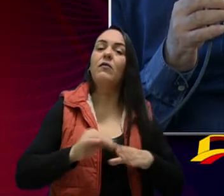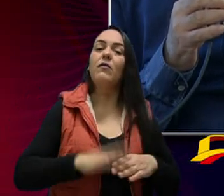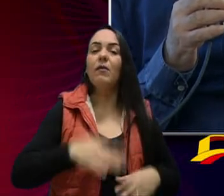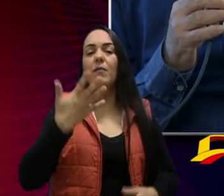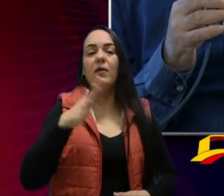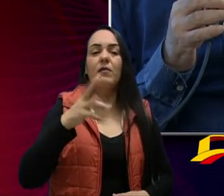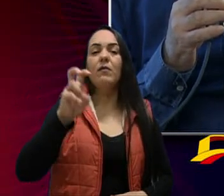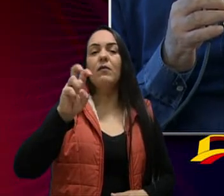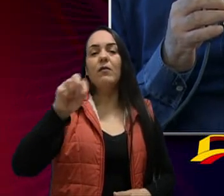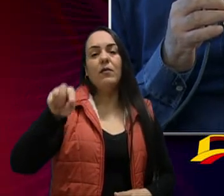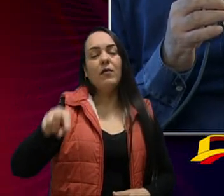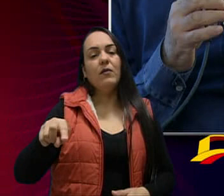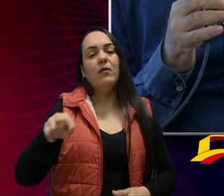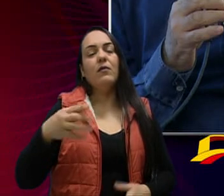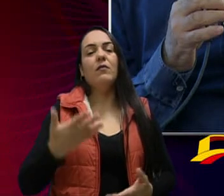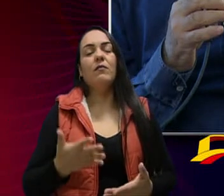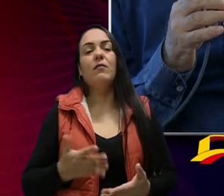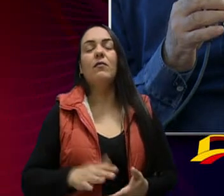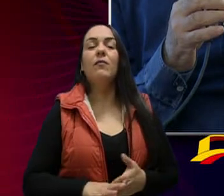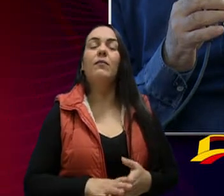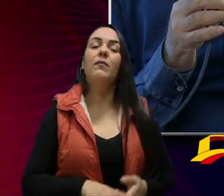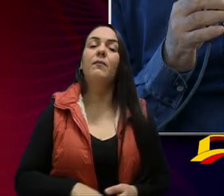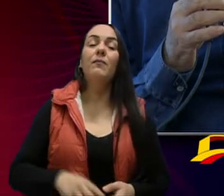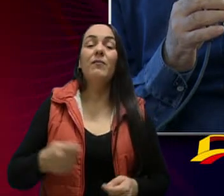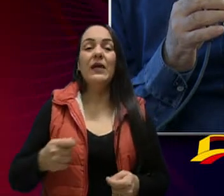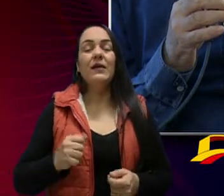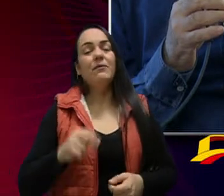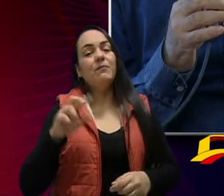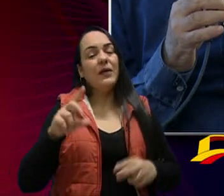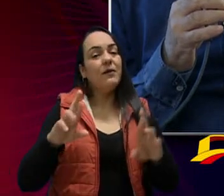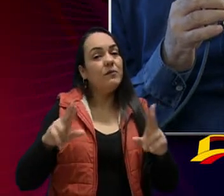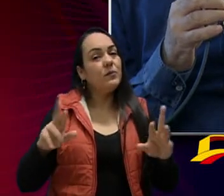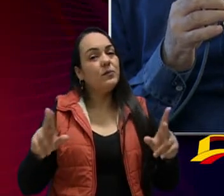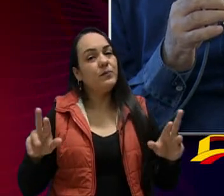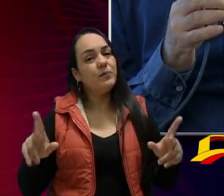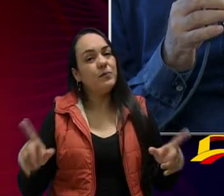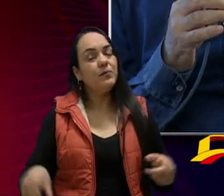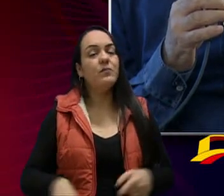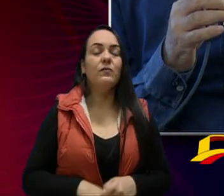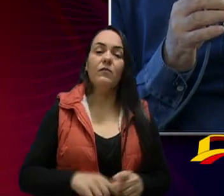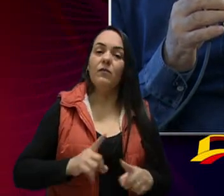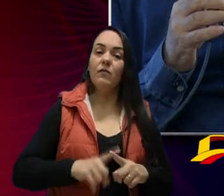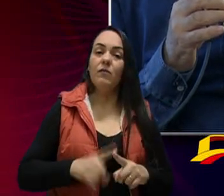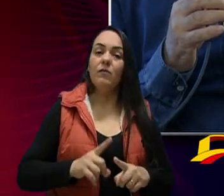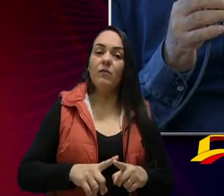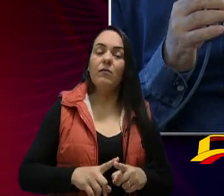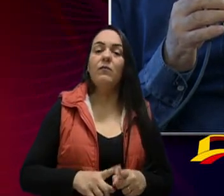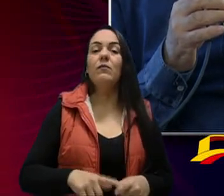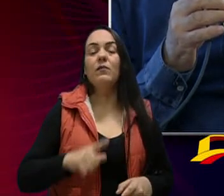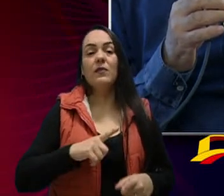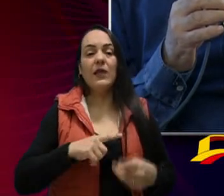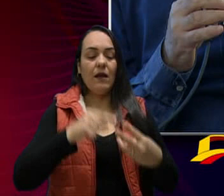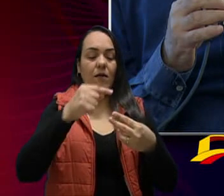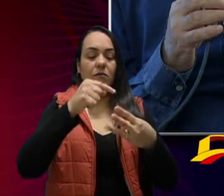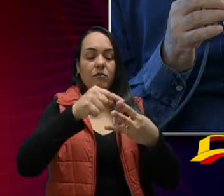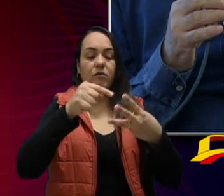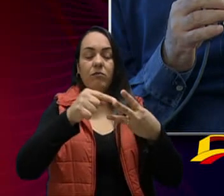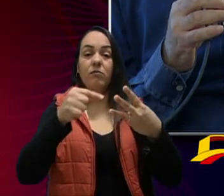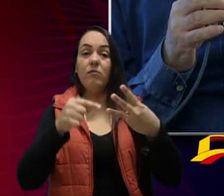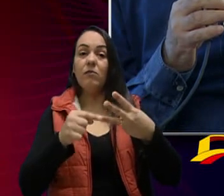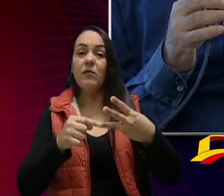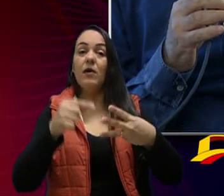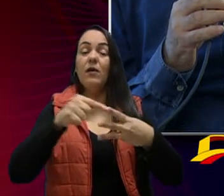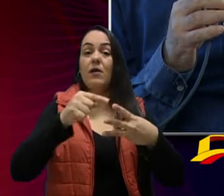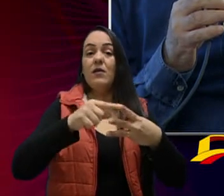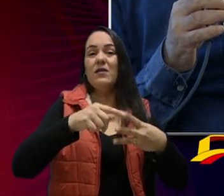para 5.000 a ter é que essa testagem desses servidores vai ser um pouquinho diferenciada tá porque pode ter três possibilidades